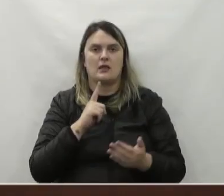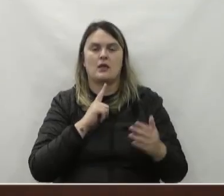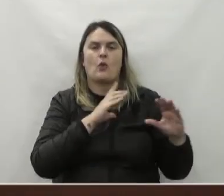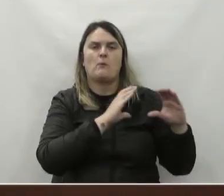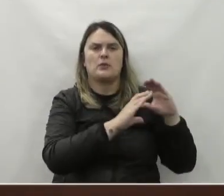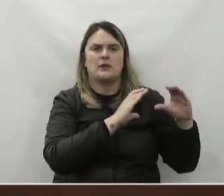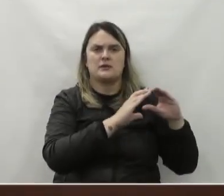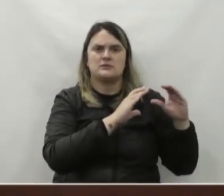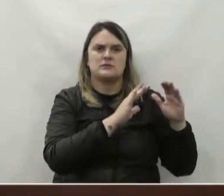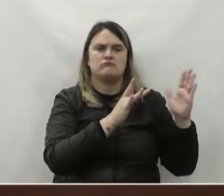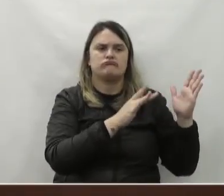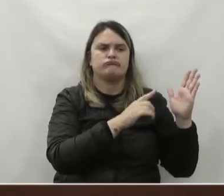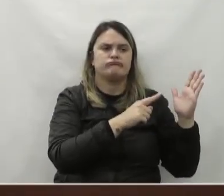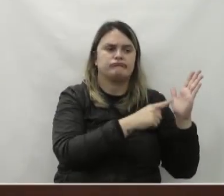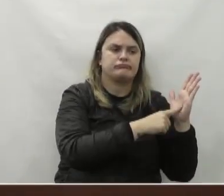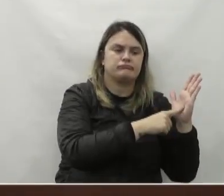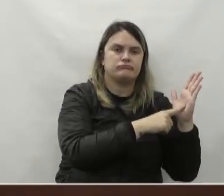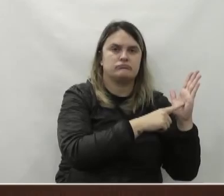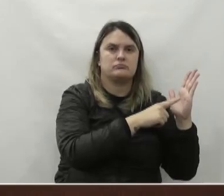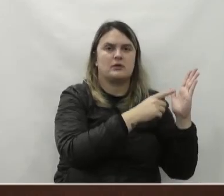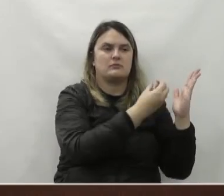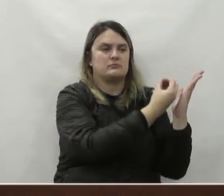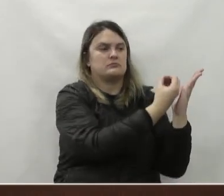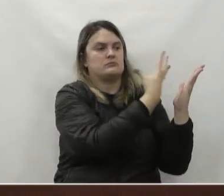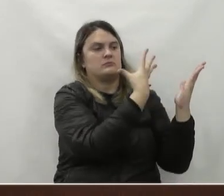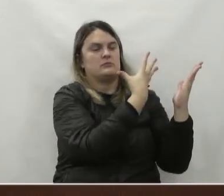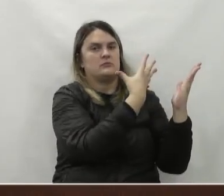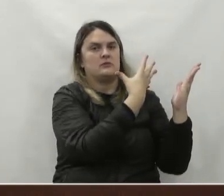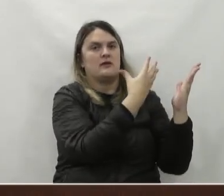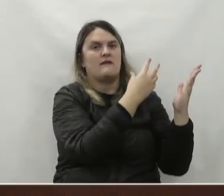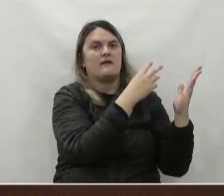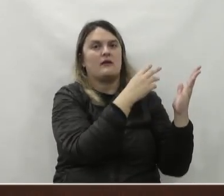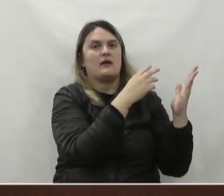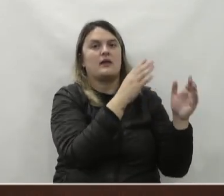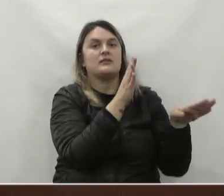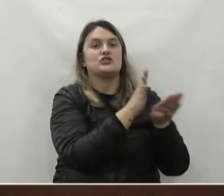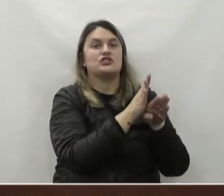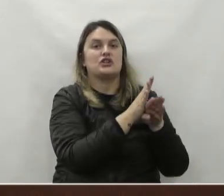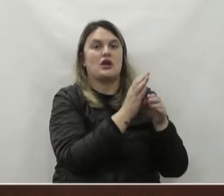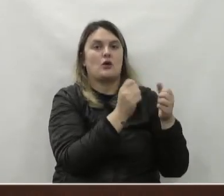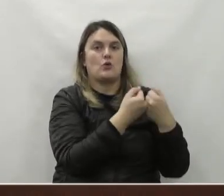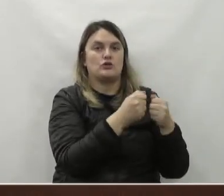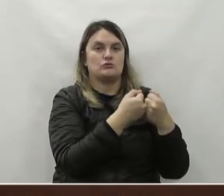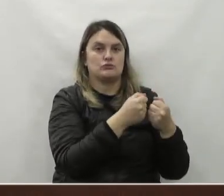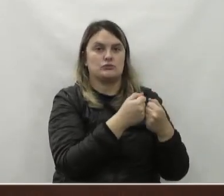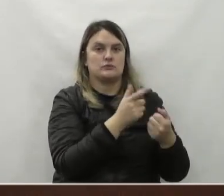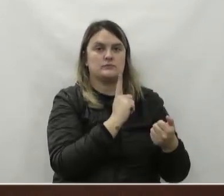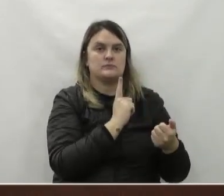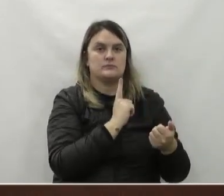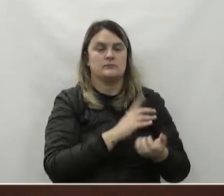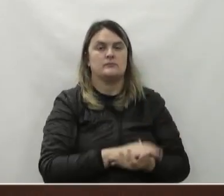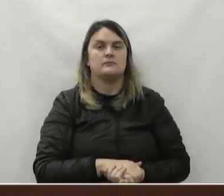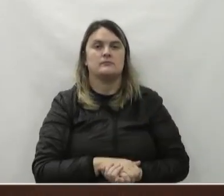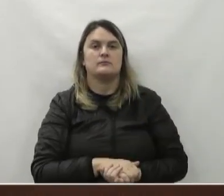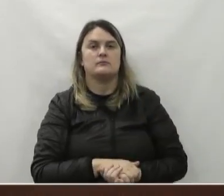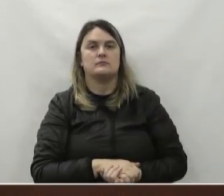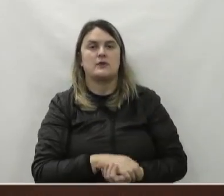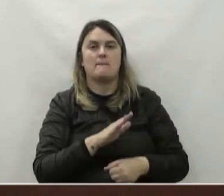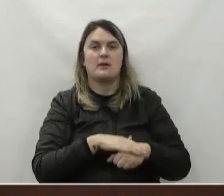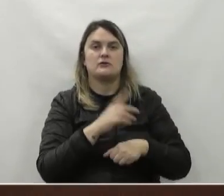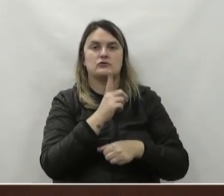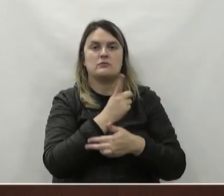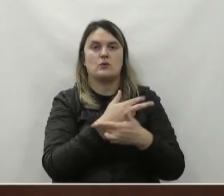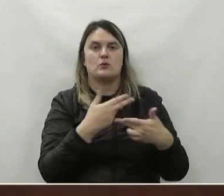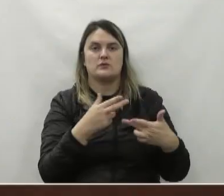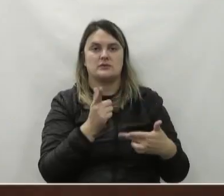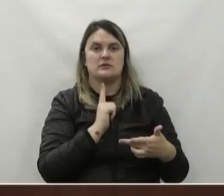ser filmada o todo o tempo até chegar, né, o transporte. Então, isso é só mais uma das coisas que eu coloco aqui,